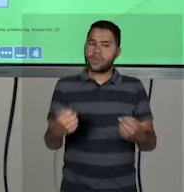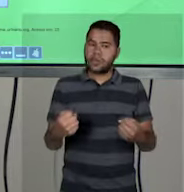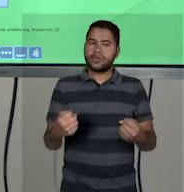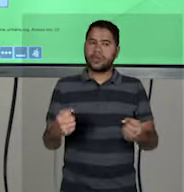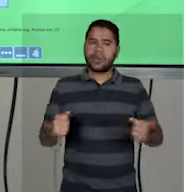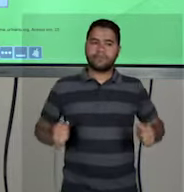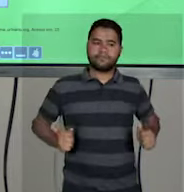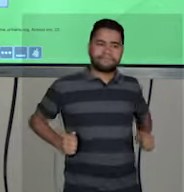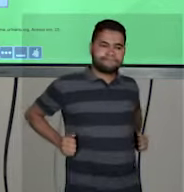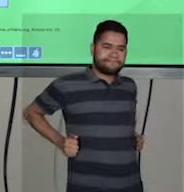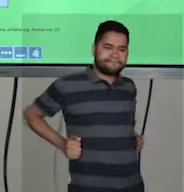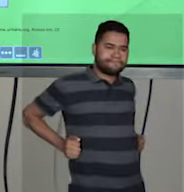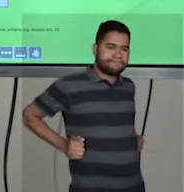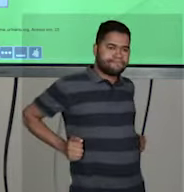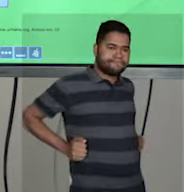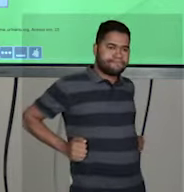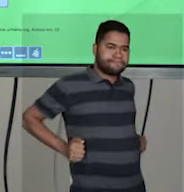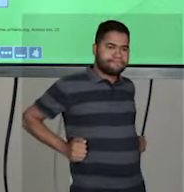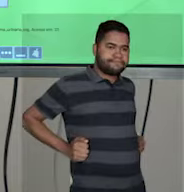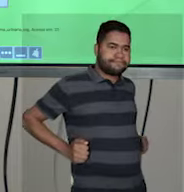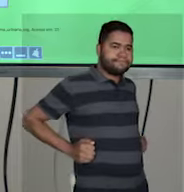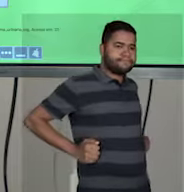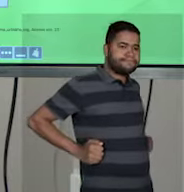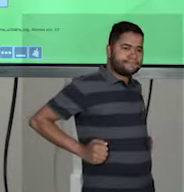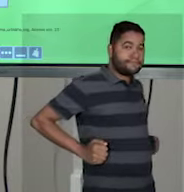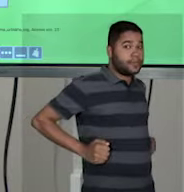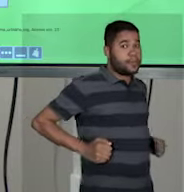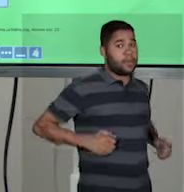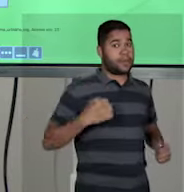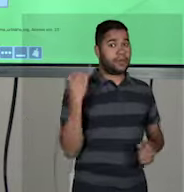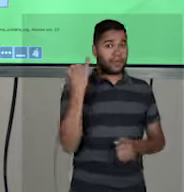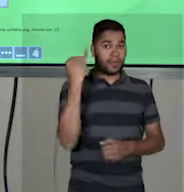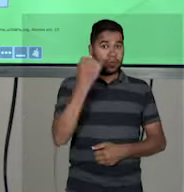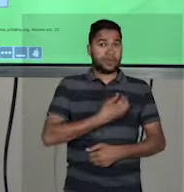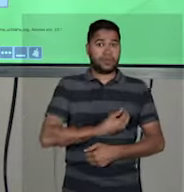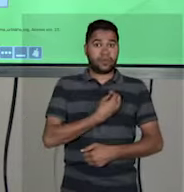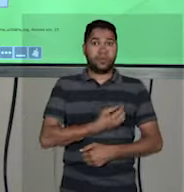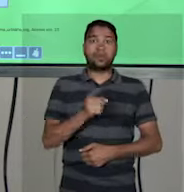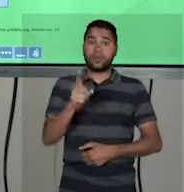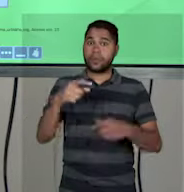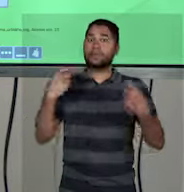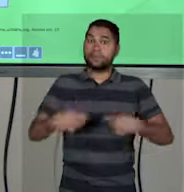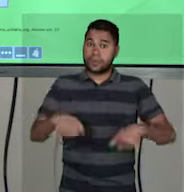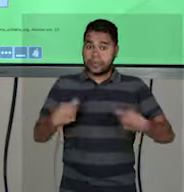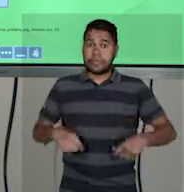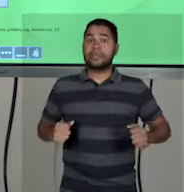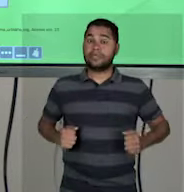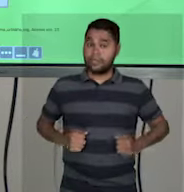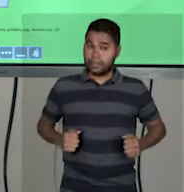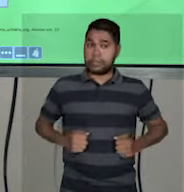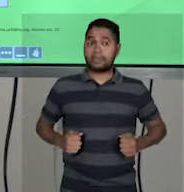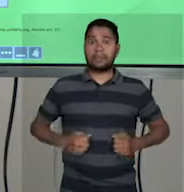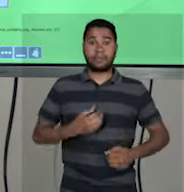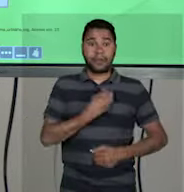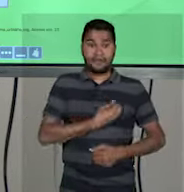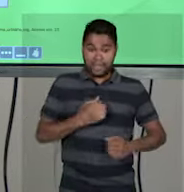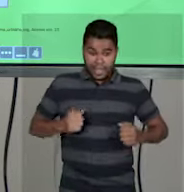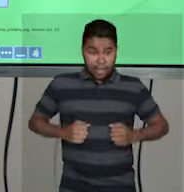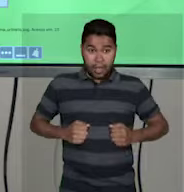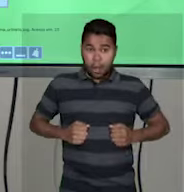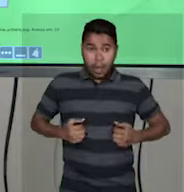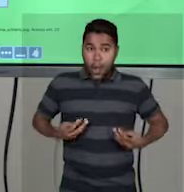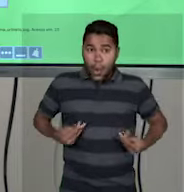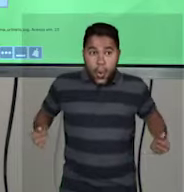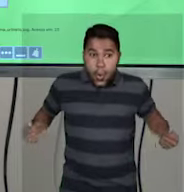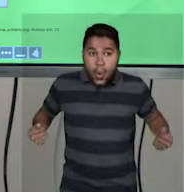proteger esses órgãos que são órgãos vitais. Você precisa do rim para sobreviver. Sem ele, a gente